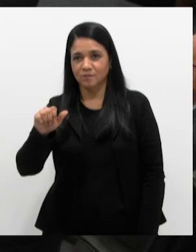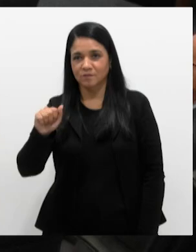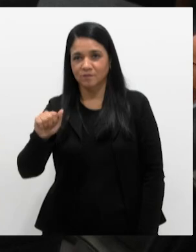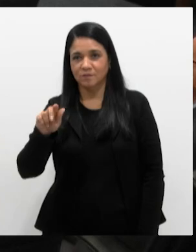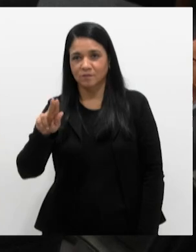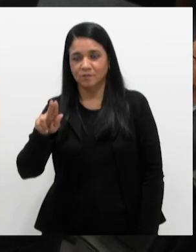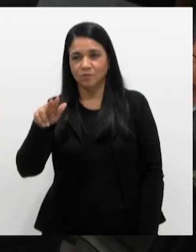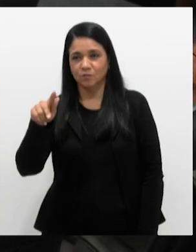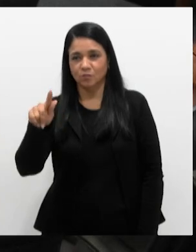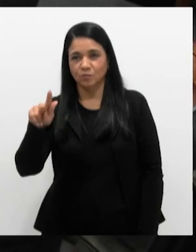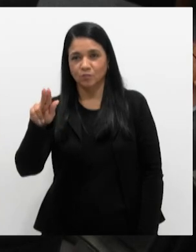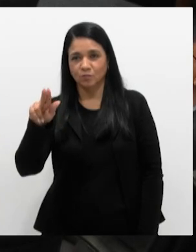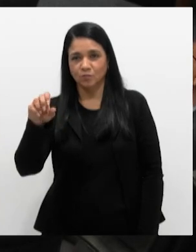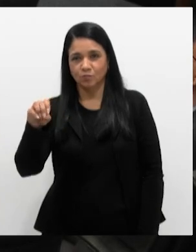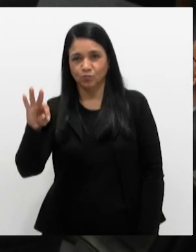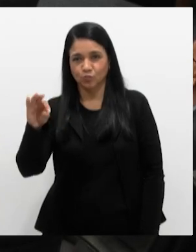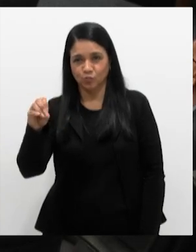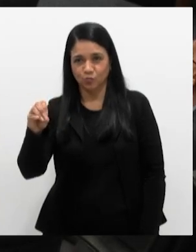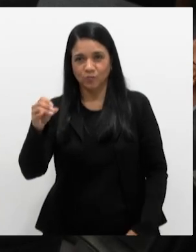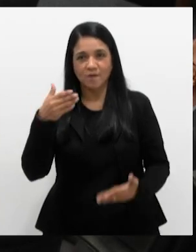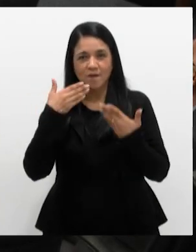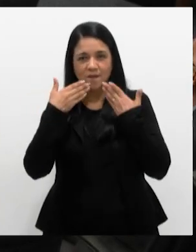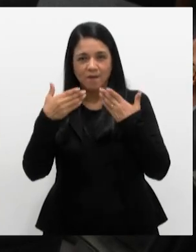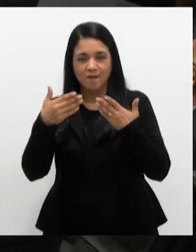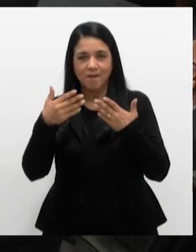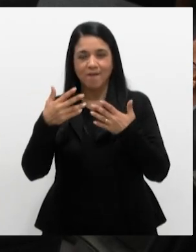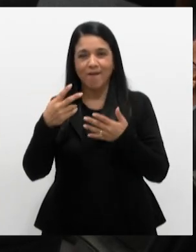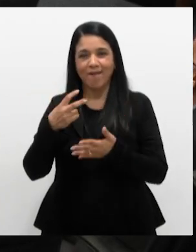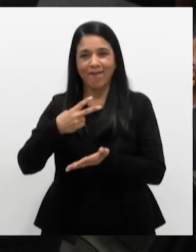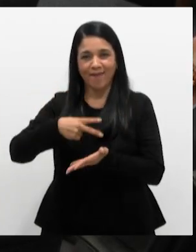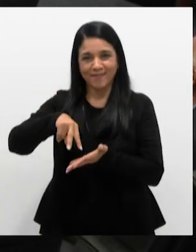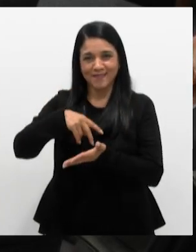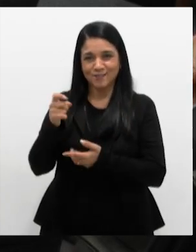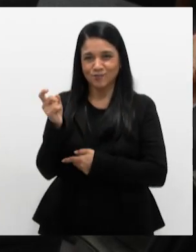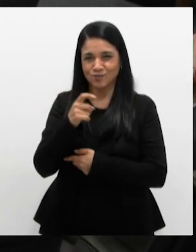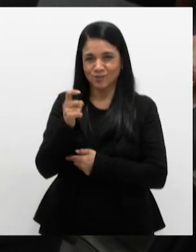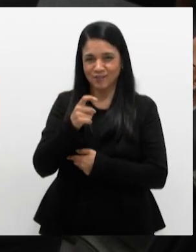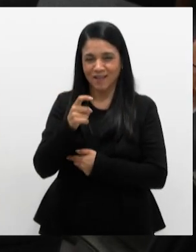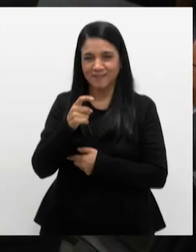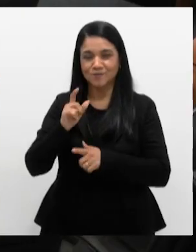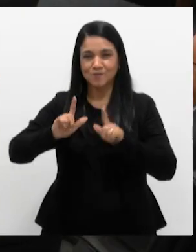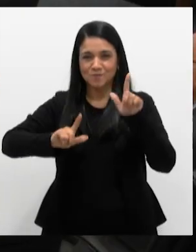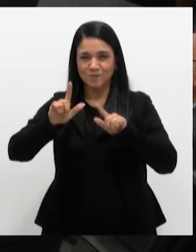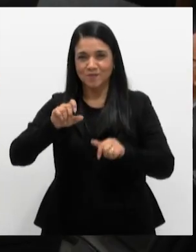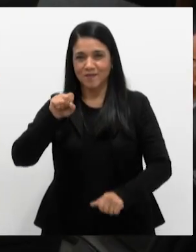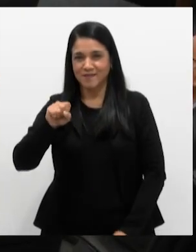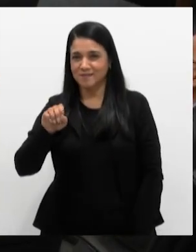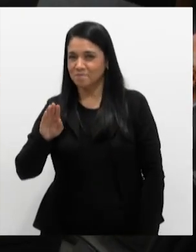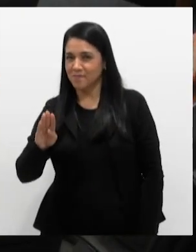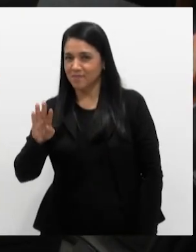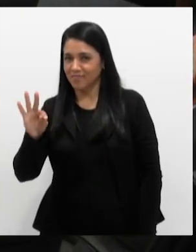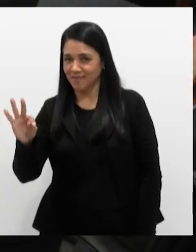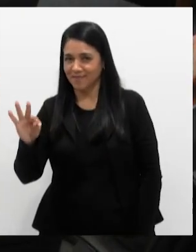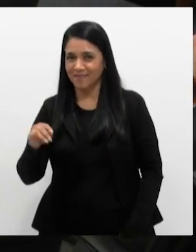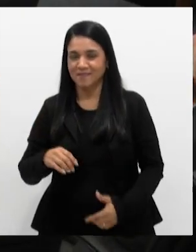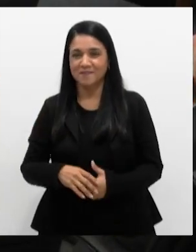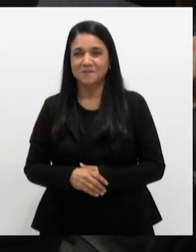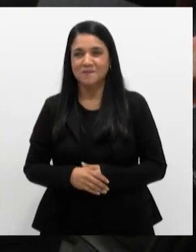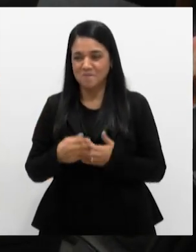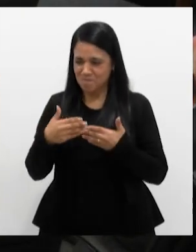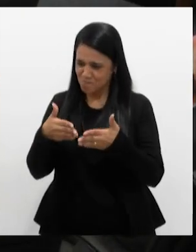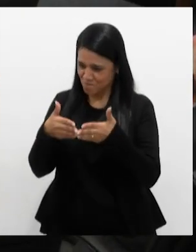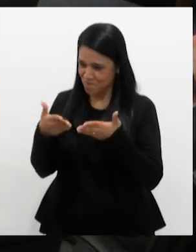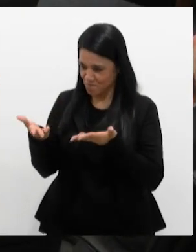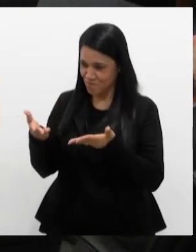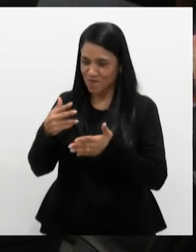com aquele brilhantismo, igual o senhor dança o TikTok no programa do SBT, por favor. Por favor. Gostei